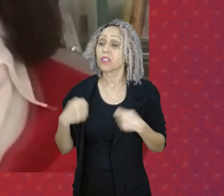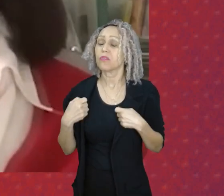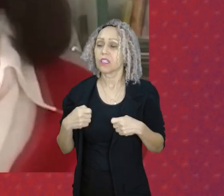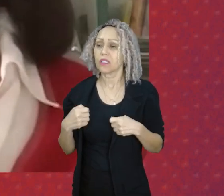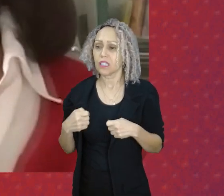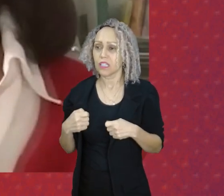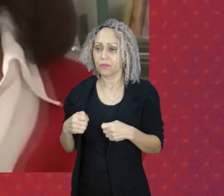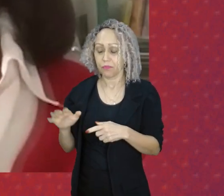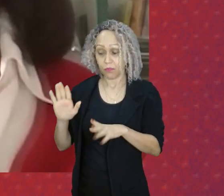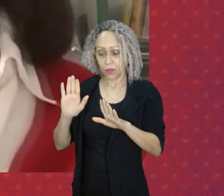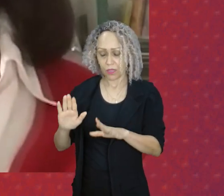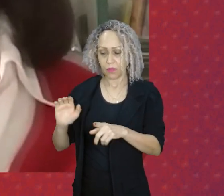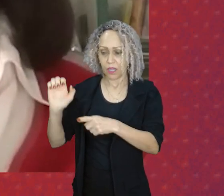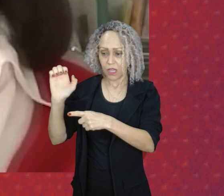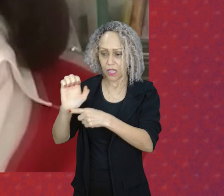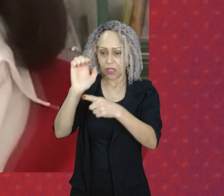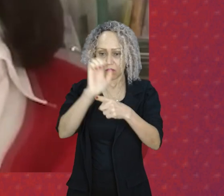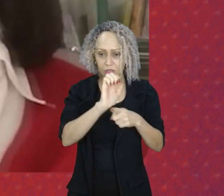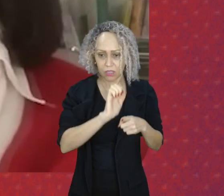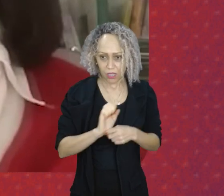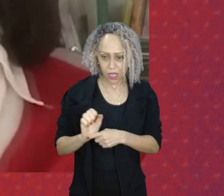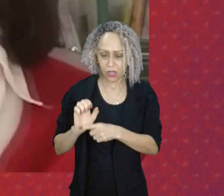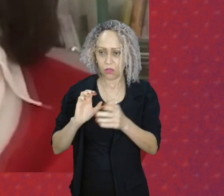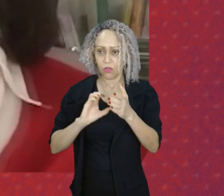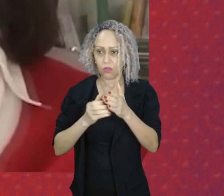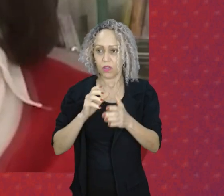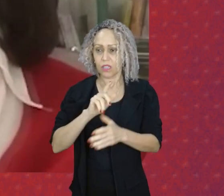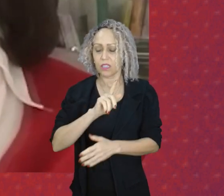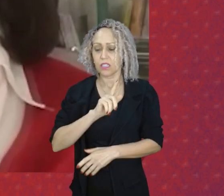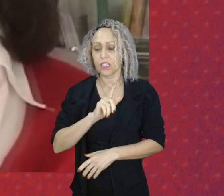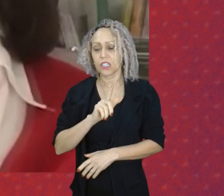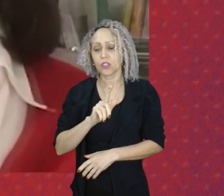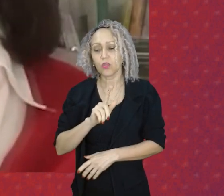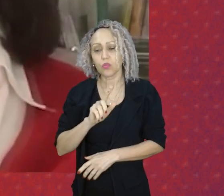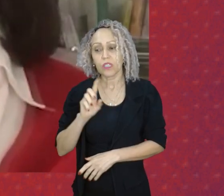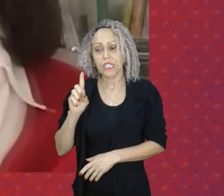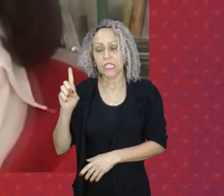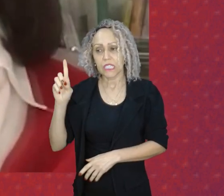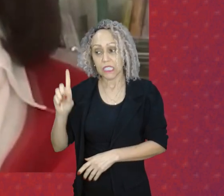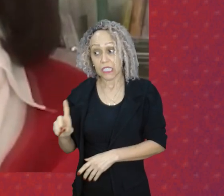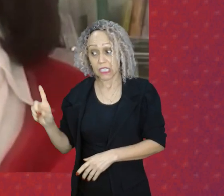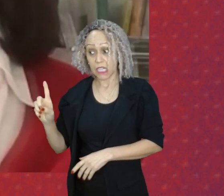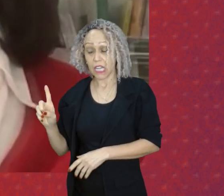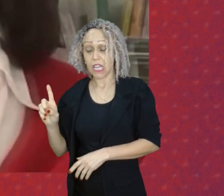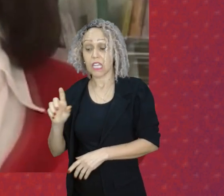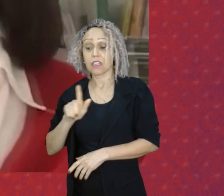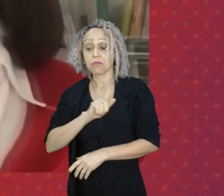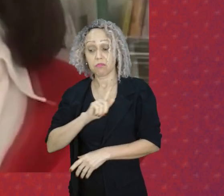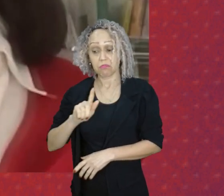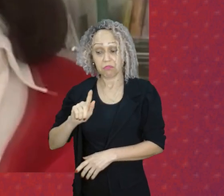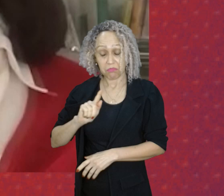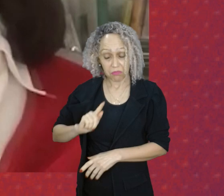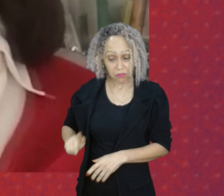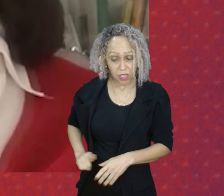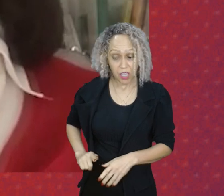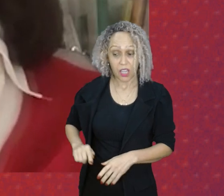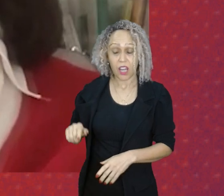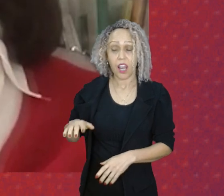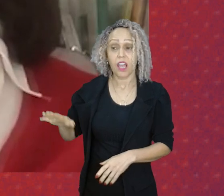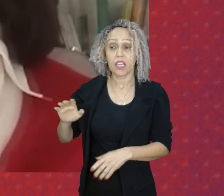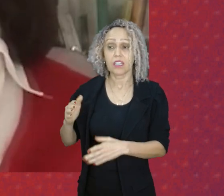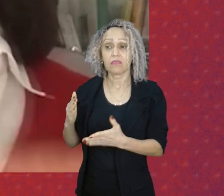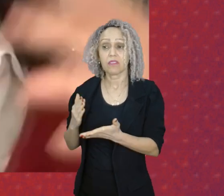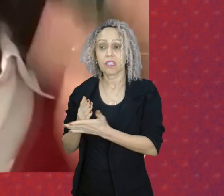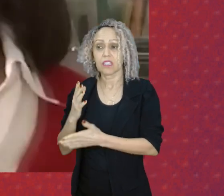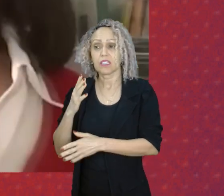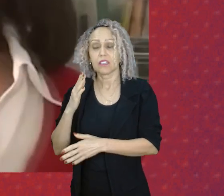estados onde os partidos de direita venceram as eleições, os neoliberais venceram as eleições, oposição essa